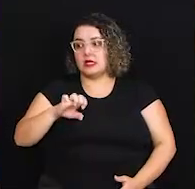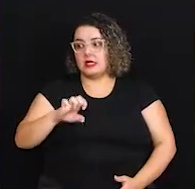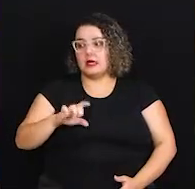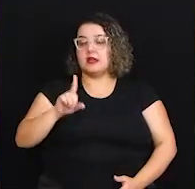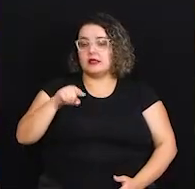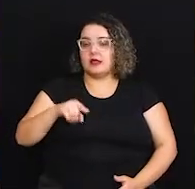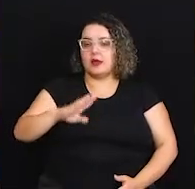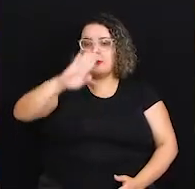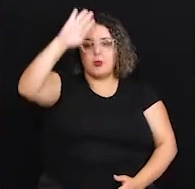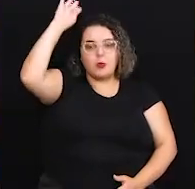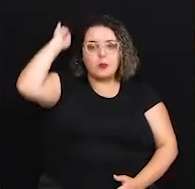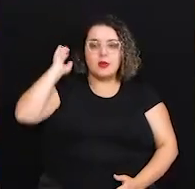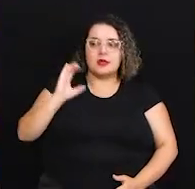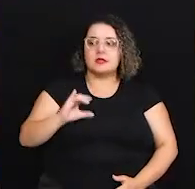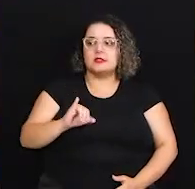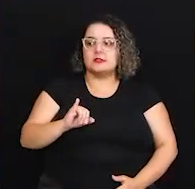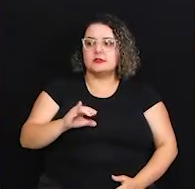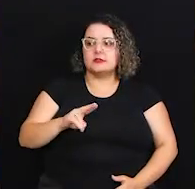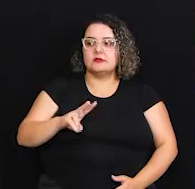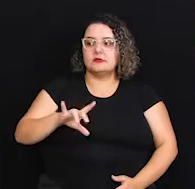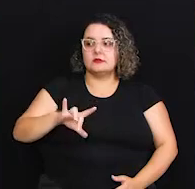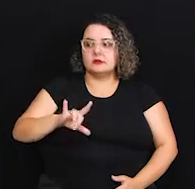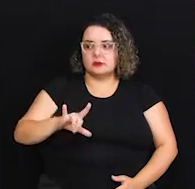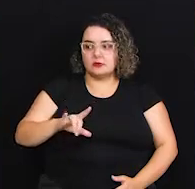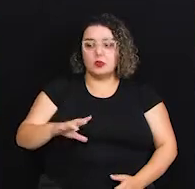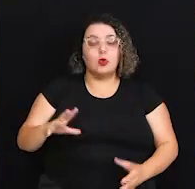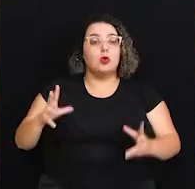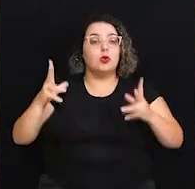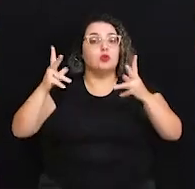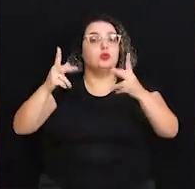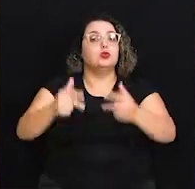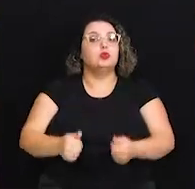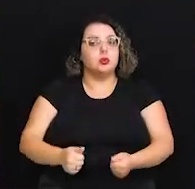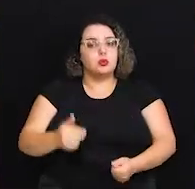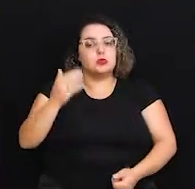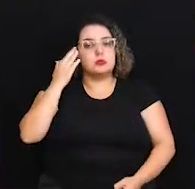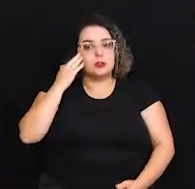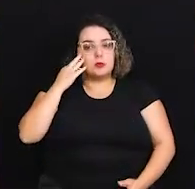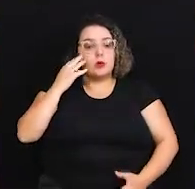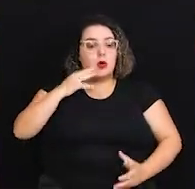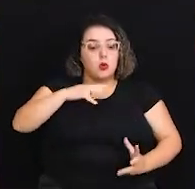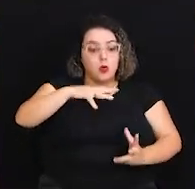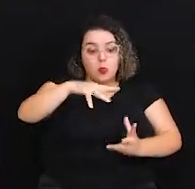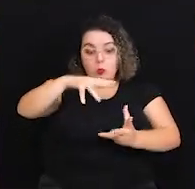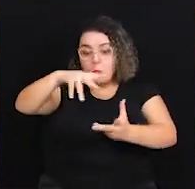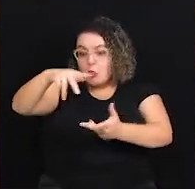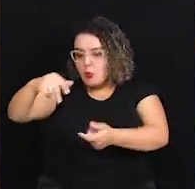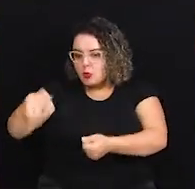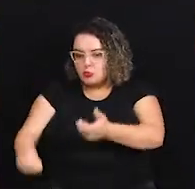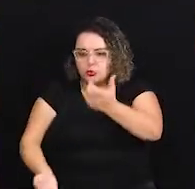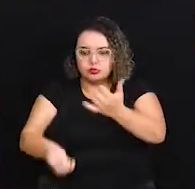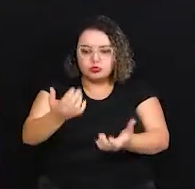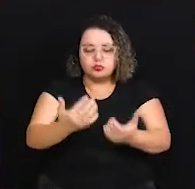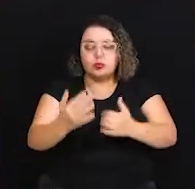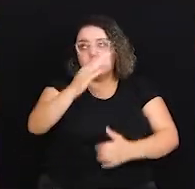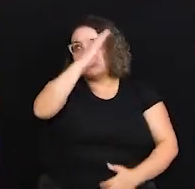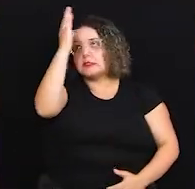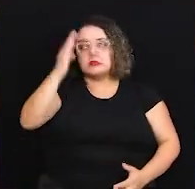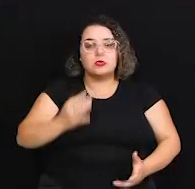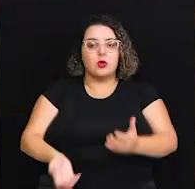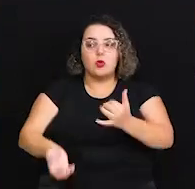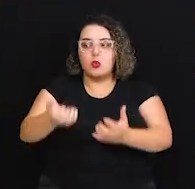ano de 2020, todo mundo sabe, você sabe, o Brasil estava em chamas, o mundo estava em chamas, né? A gente teve aquele incêndio